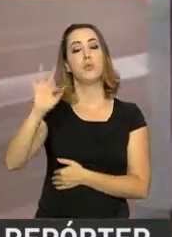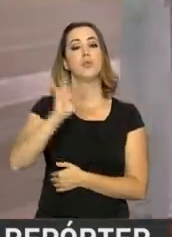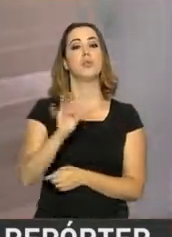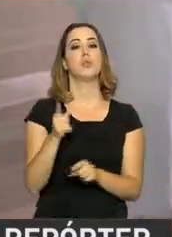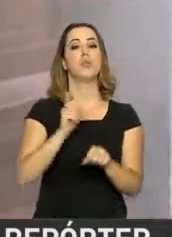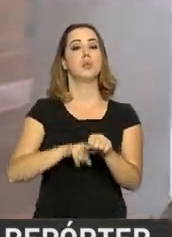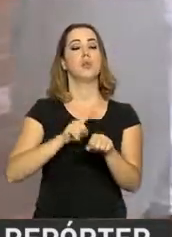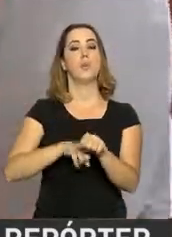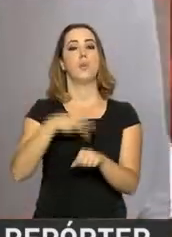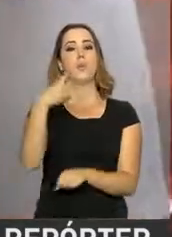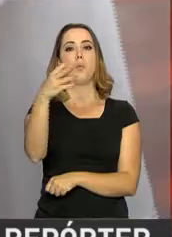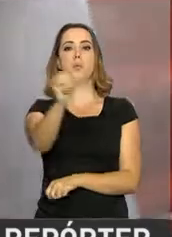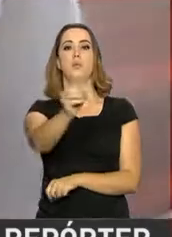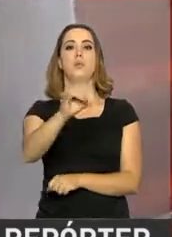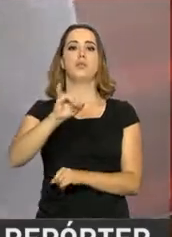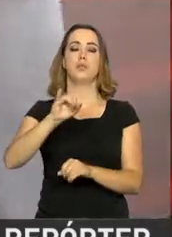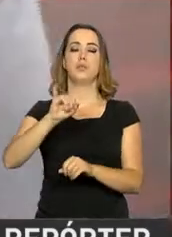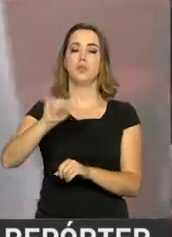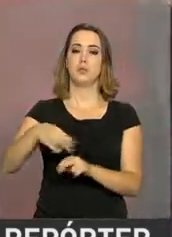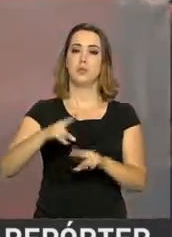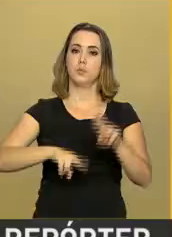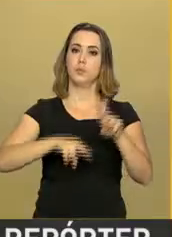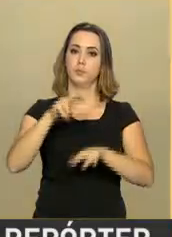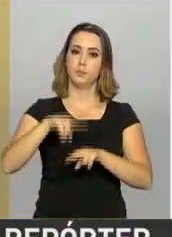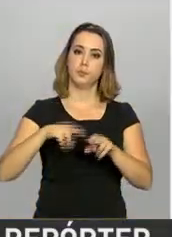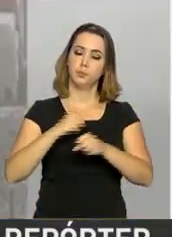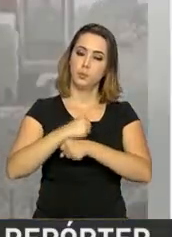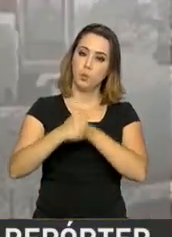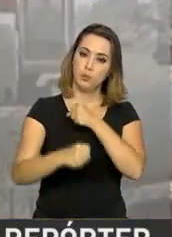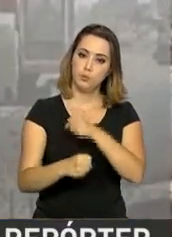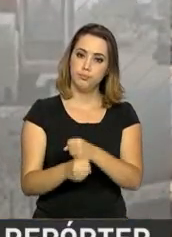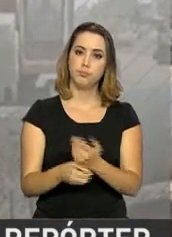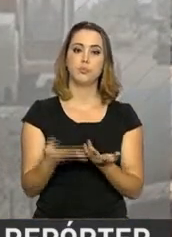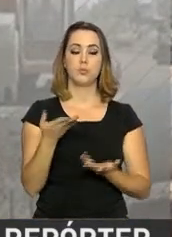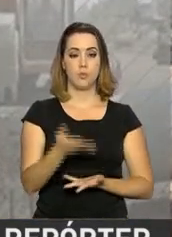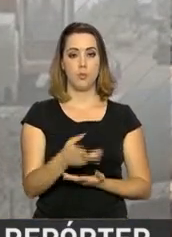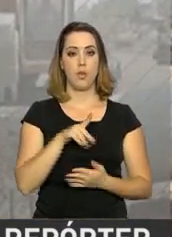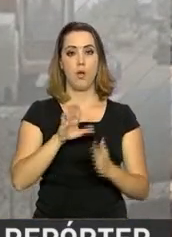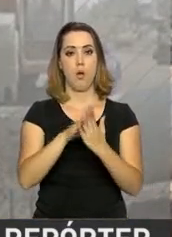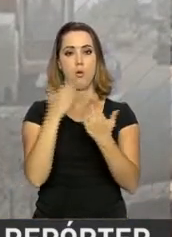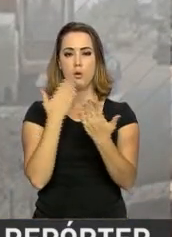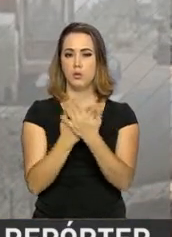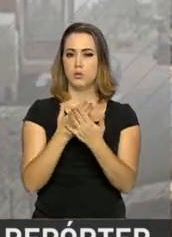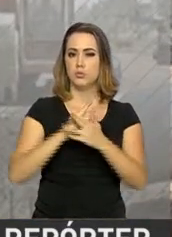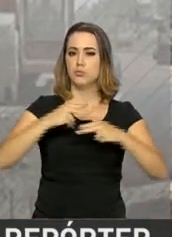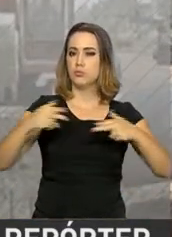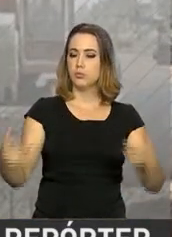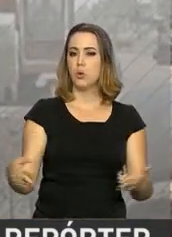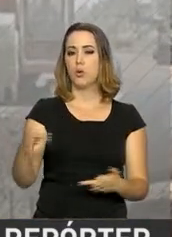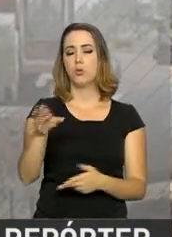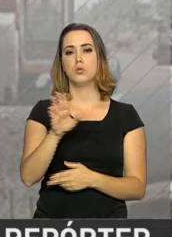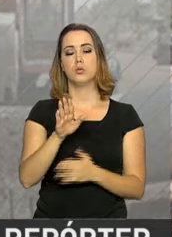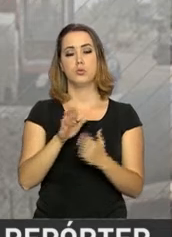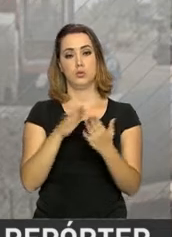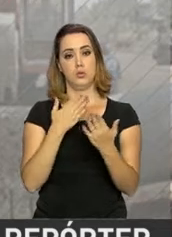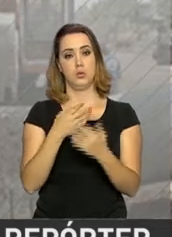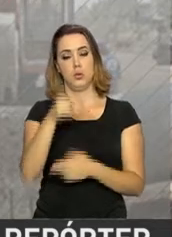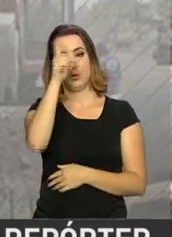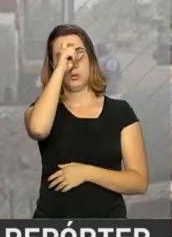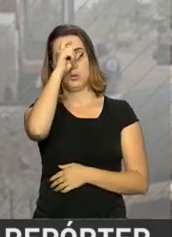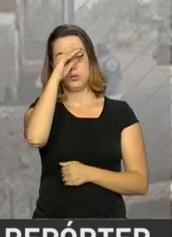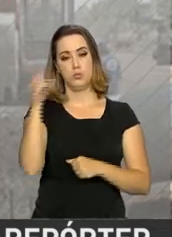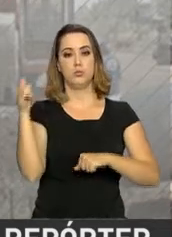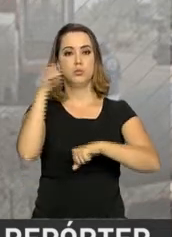é 30 de junho de 2017 as obras ocorrerão em creches pré escolas unidades básicas de saúde